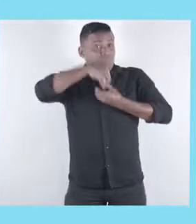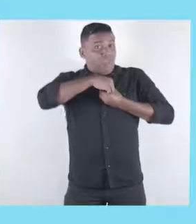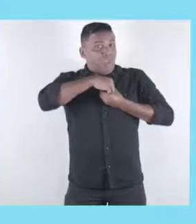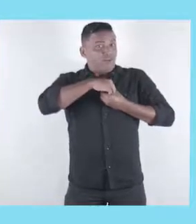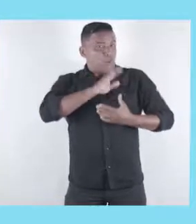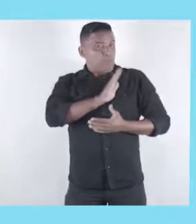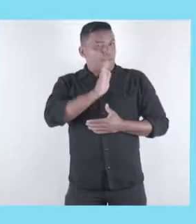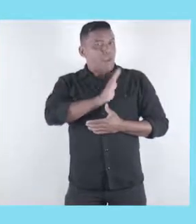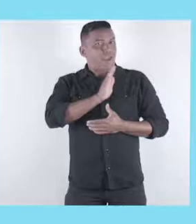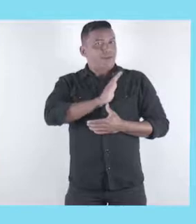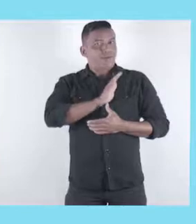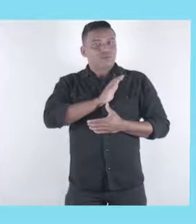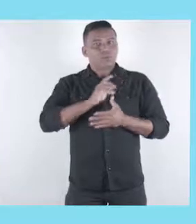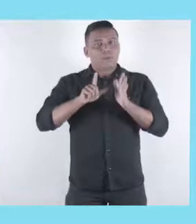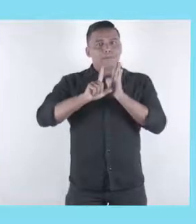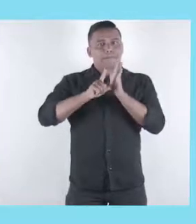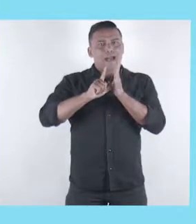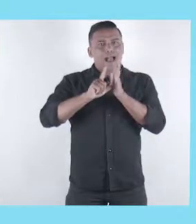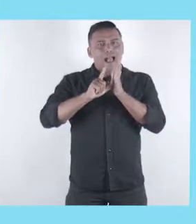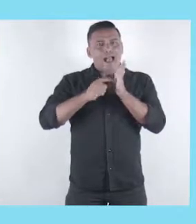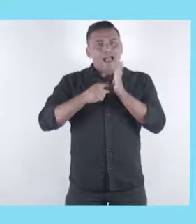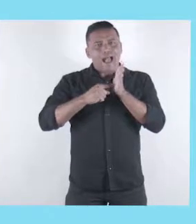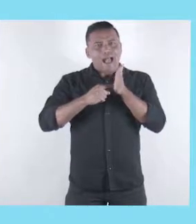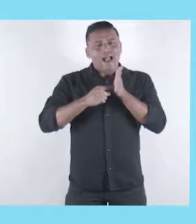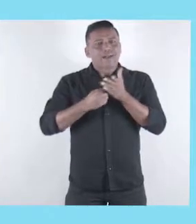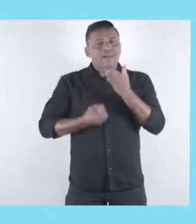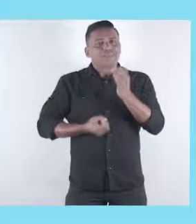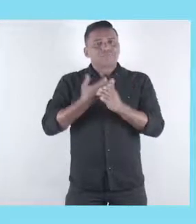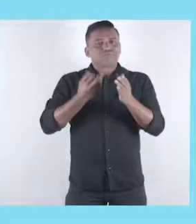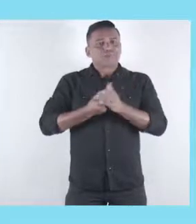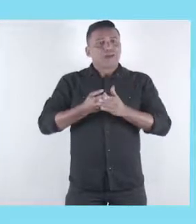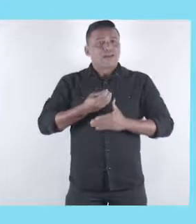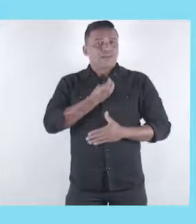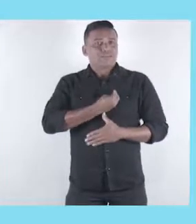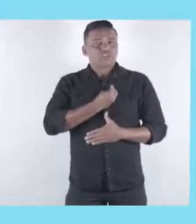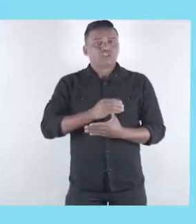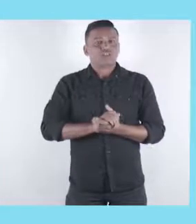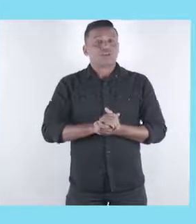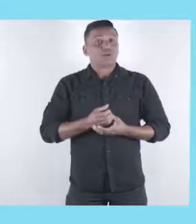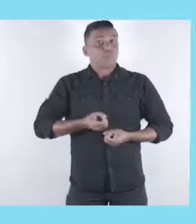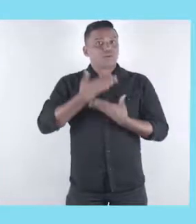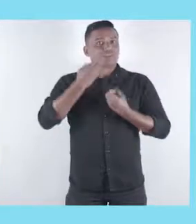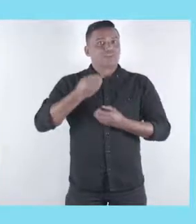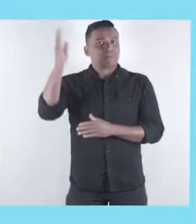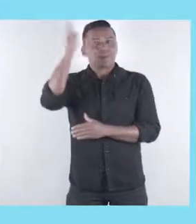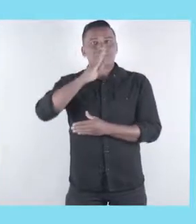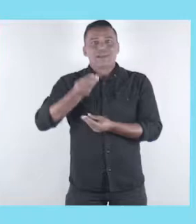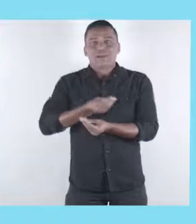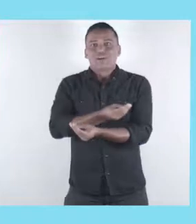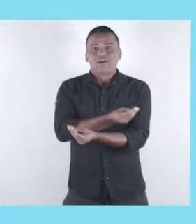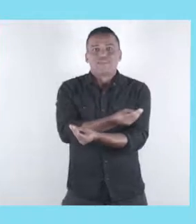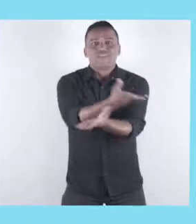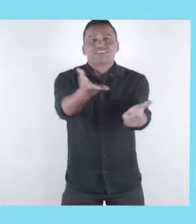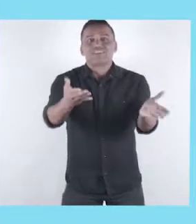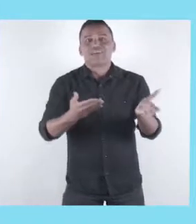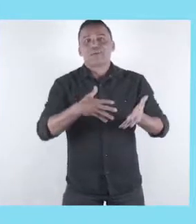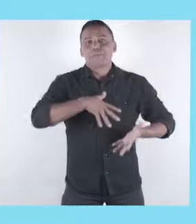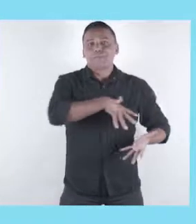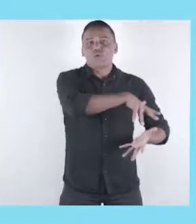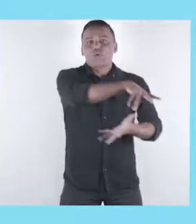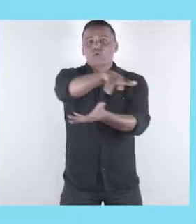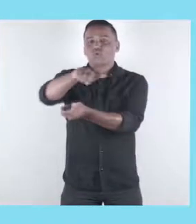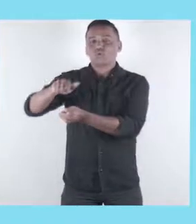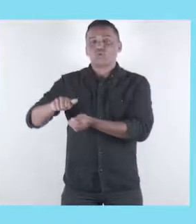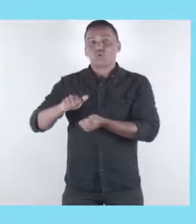levar poesia brasileira para o mundo é colaborador da revista valerro em Company uma